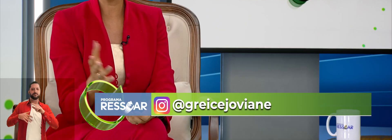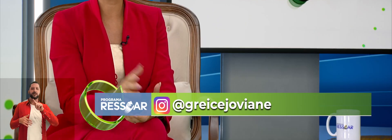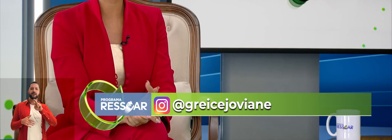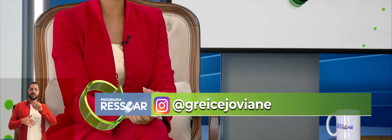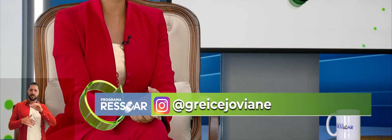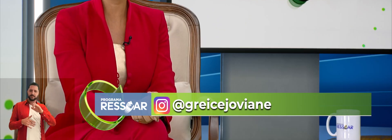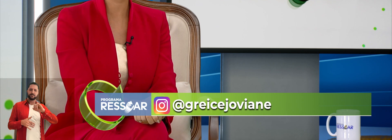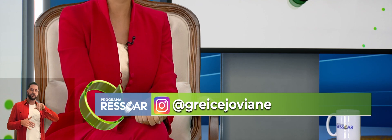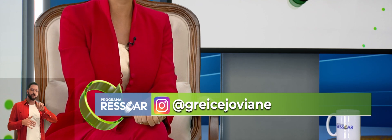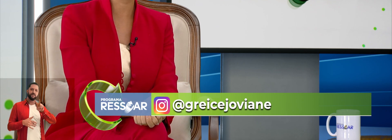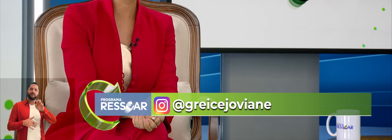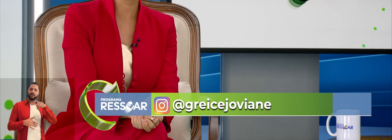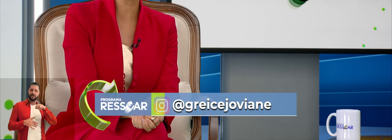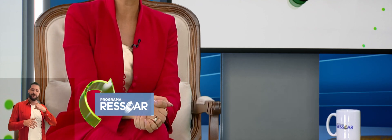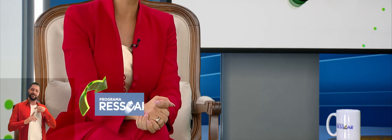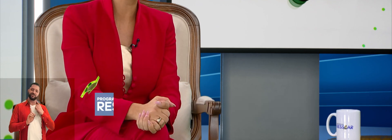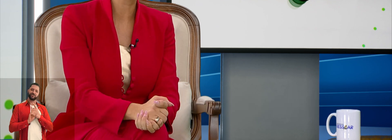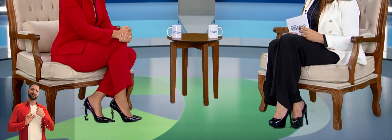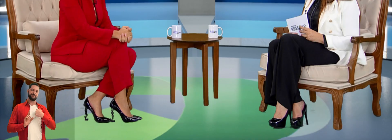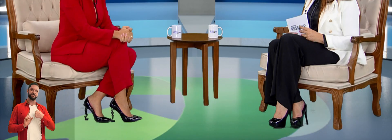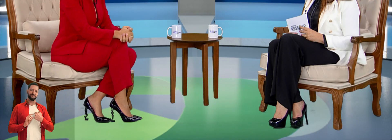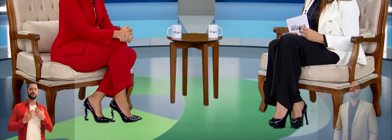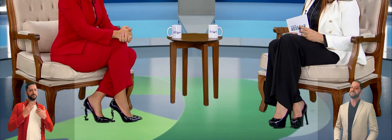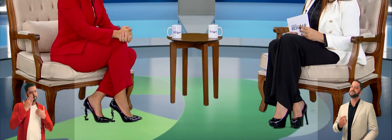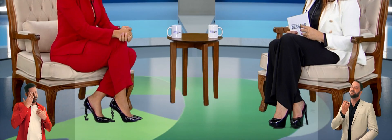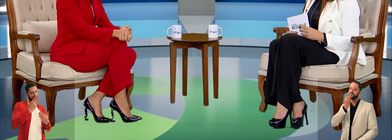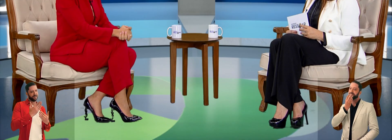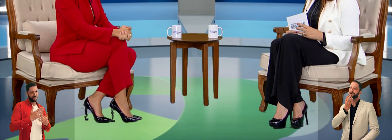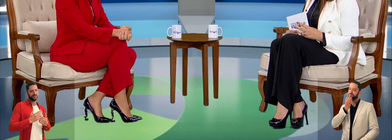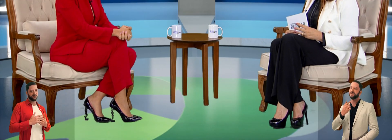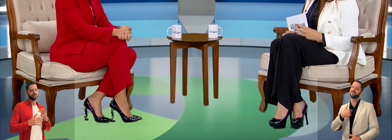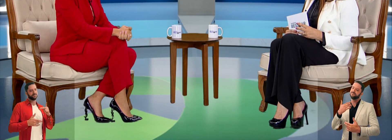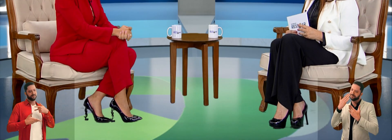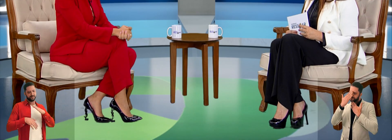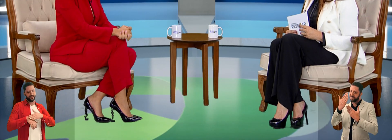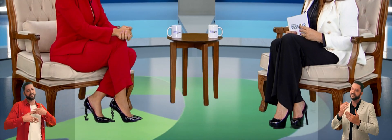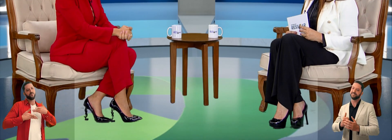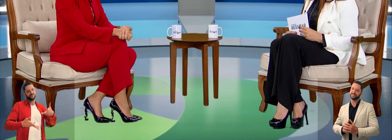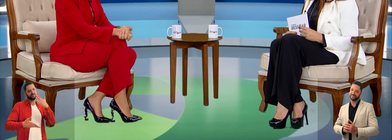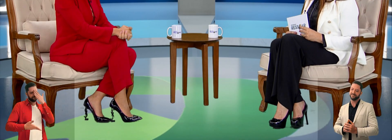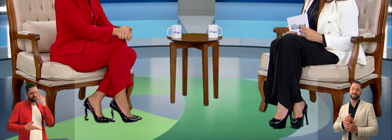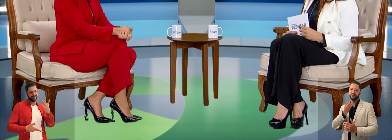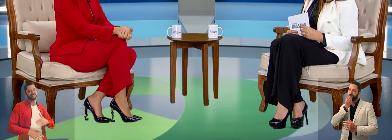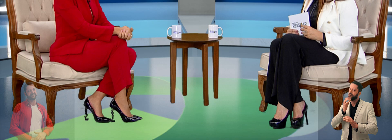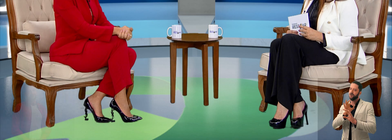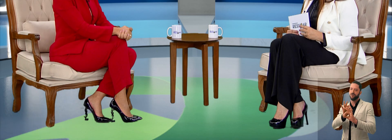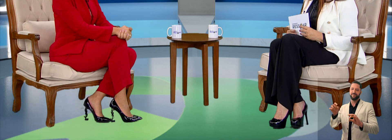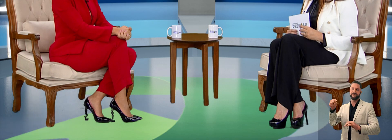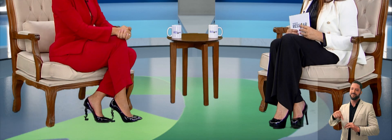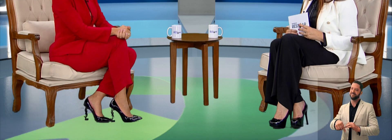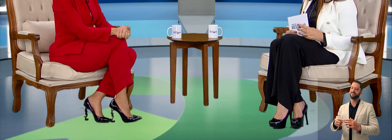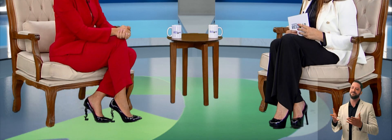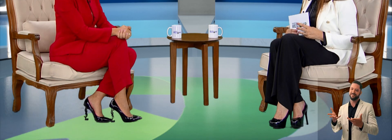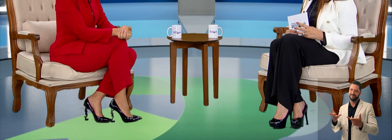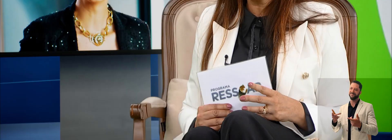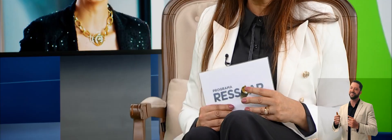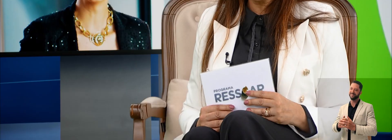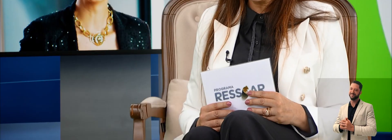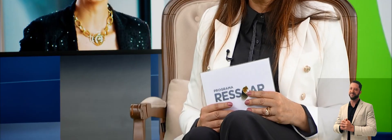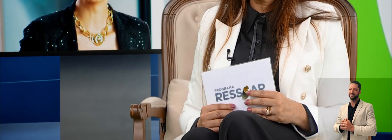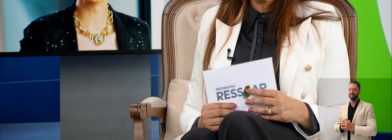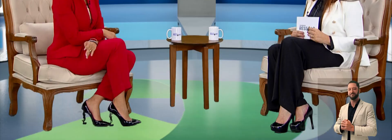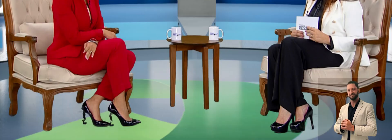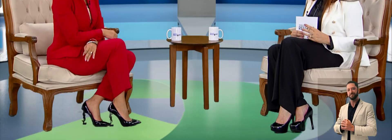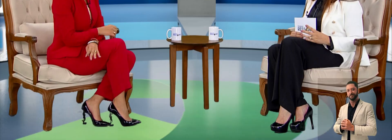das plataformas, Grace Gioviani, você vai me encontrar. Obrigada, Eunice. Muito bem. Muito obrigada pelo seu tempo e pelo convite. Foi ótimo, viu? Foi